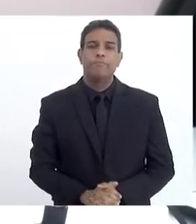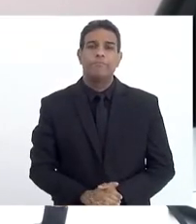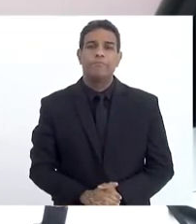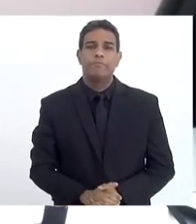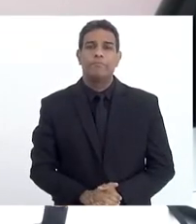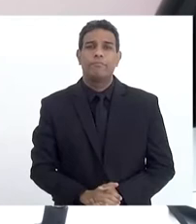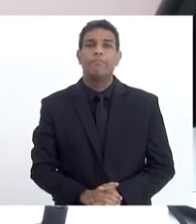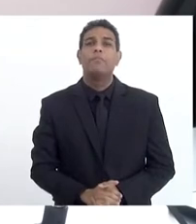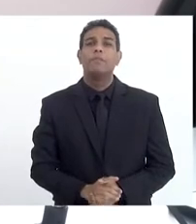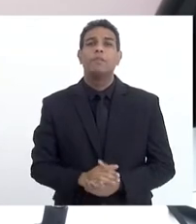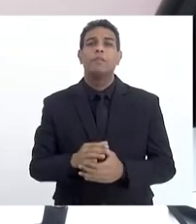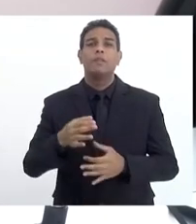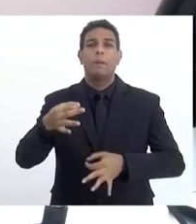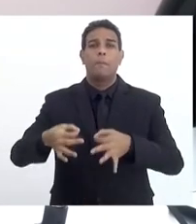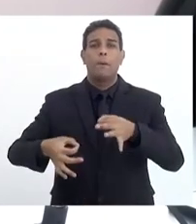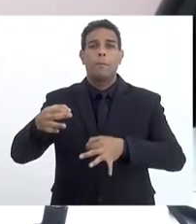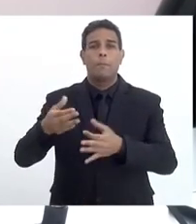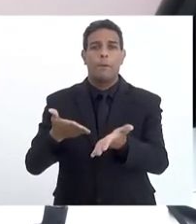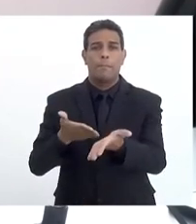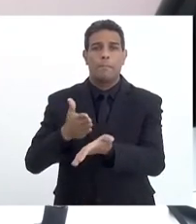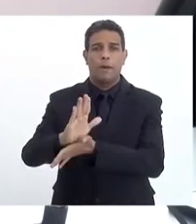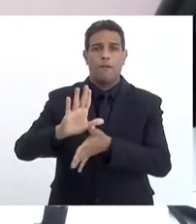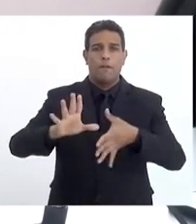O parecer pela juridicidade com emenda.